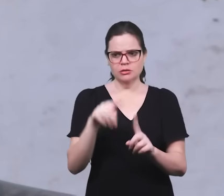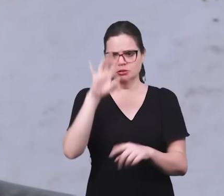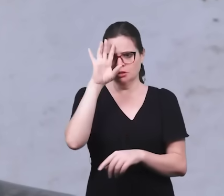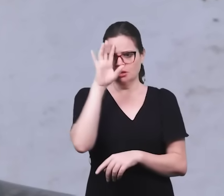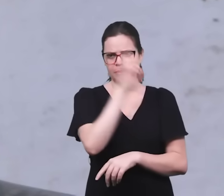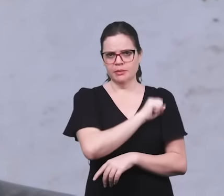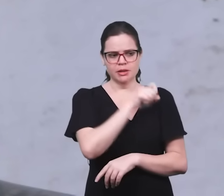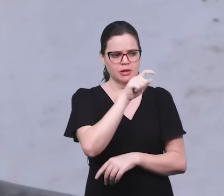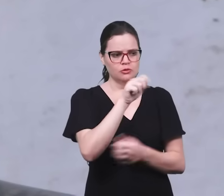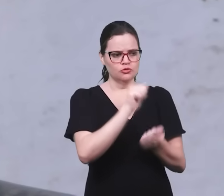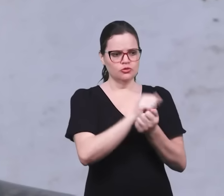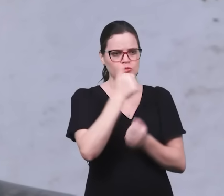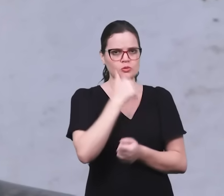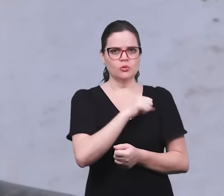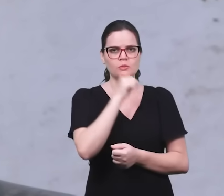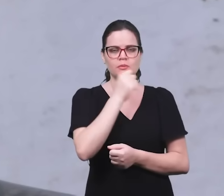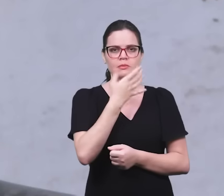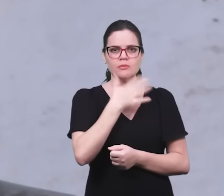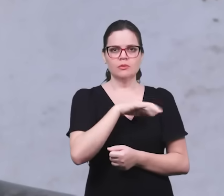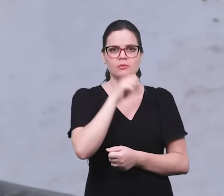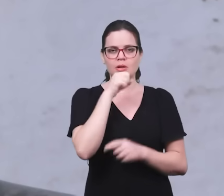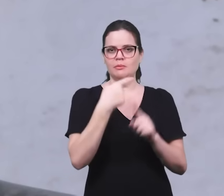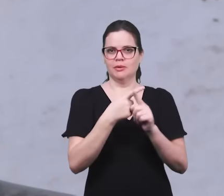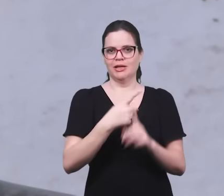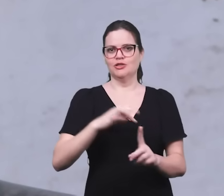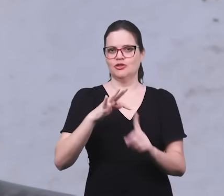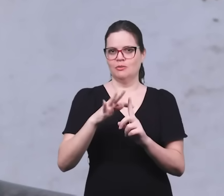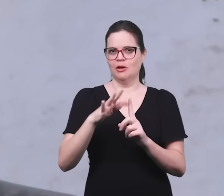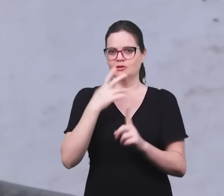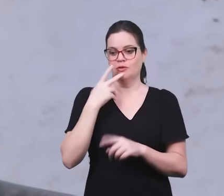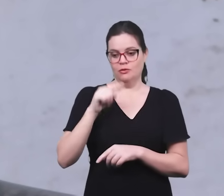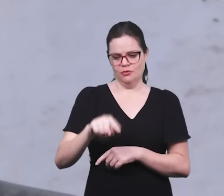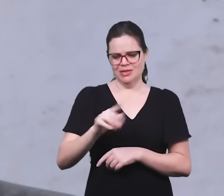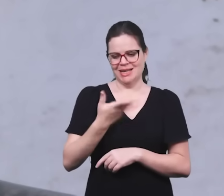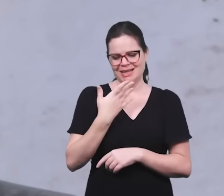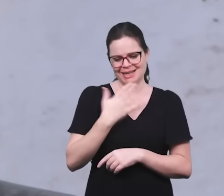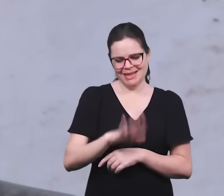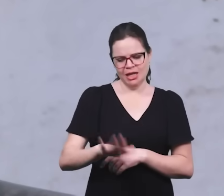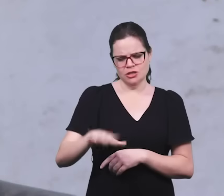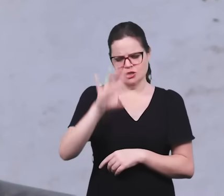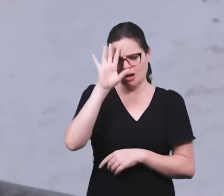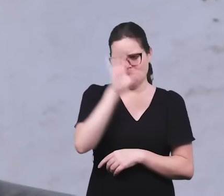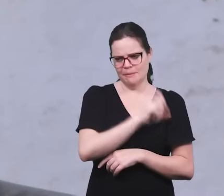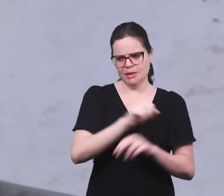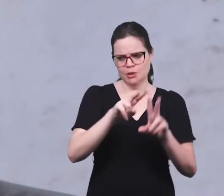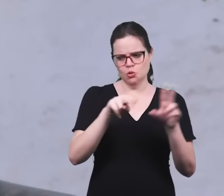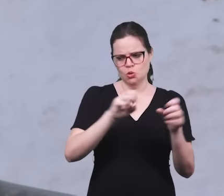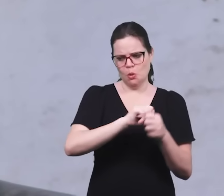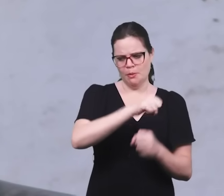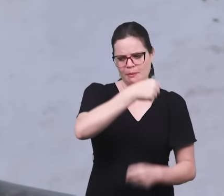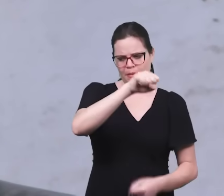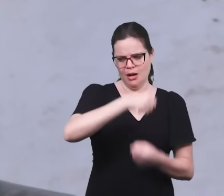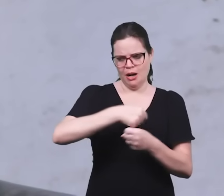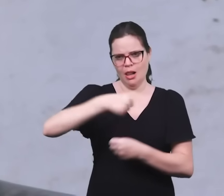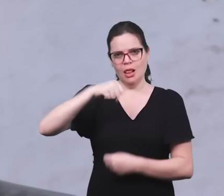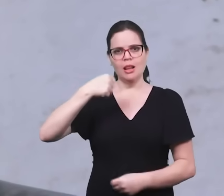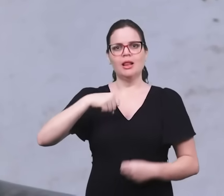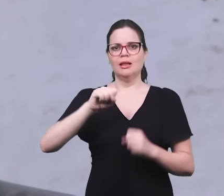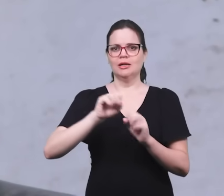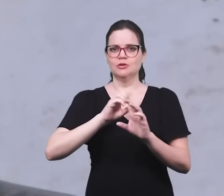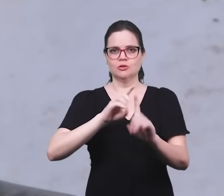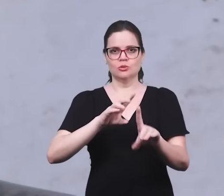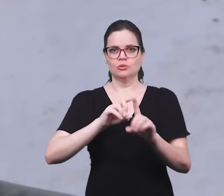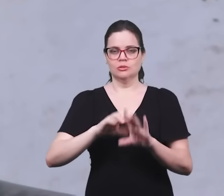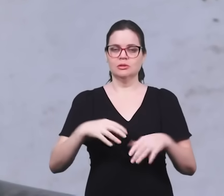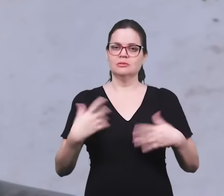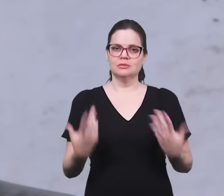ele aprendeu, né? Desde menino tu sabes as sagradas letras. Muito bom. E talvez é um exemplo para um pai ou uma mãe que